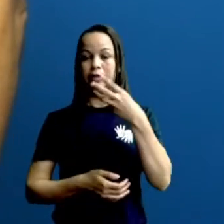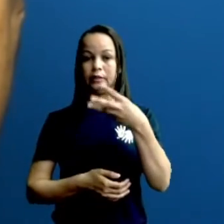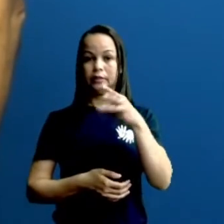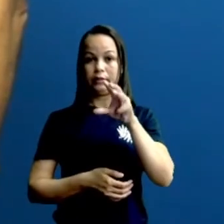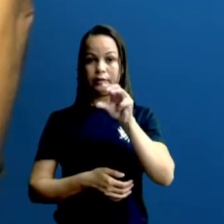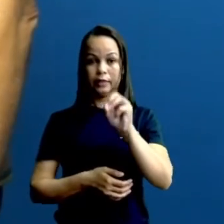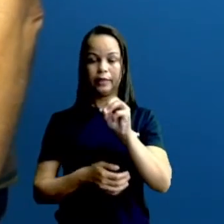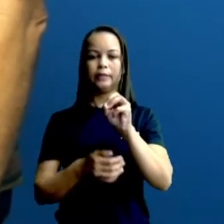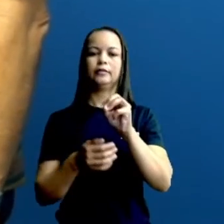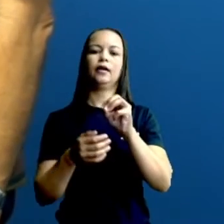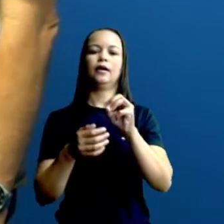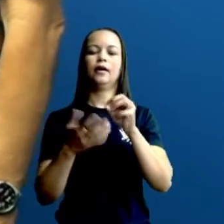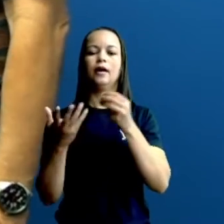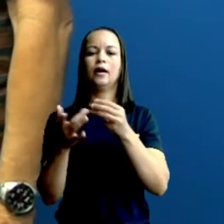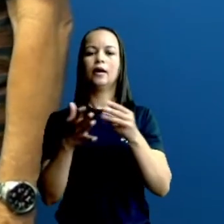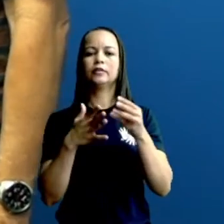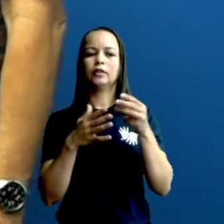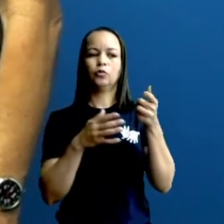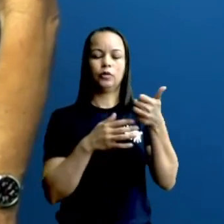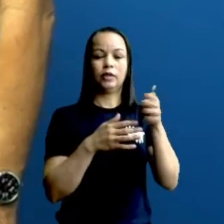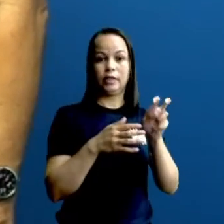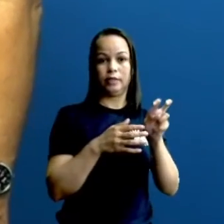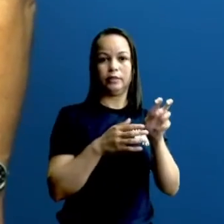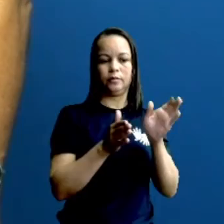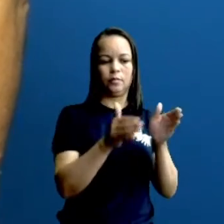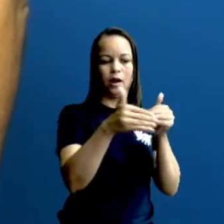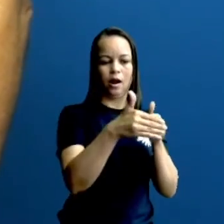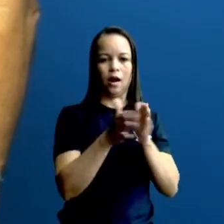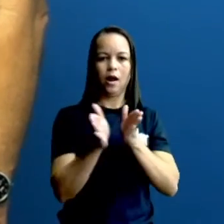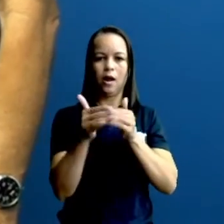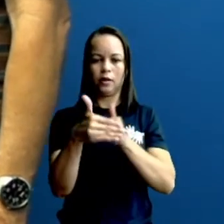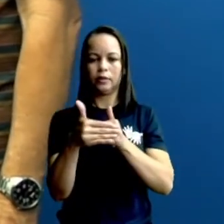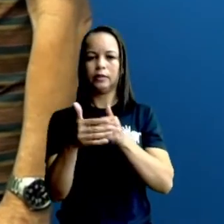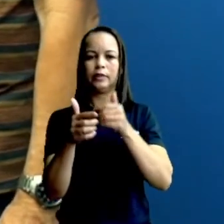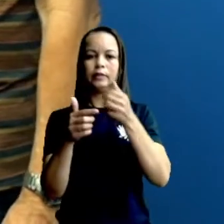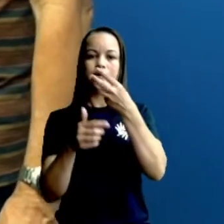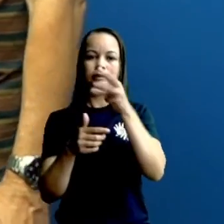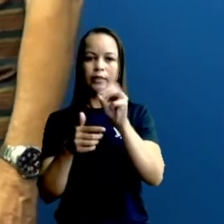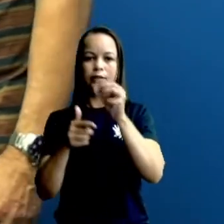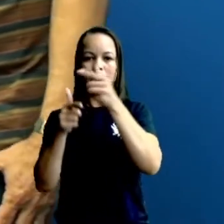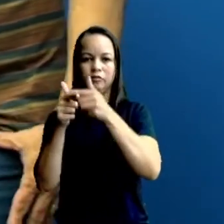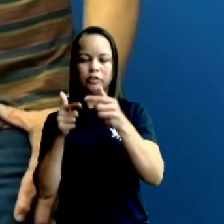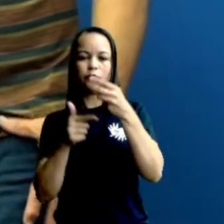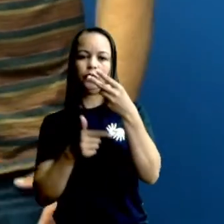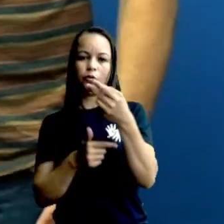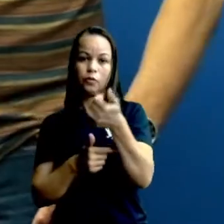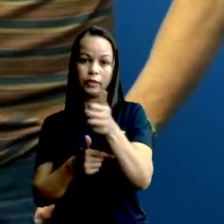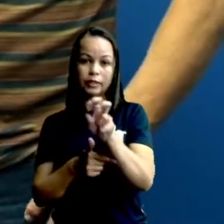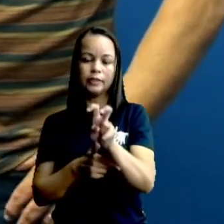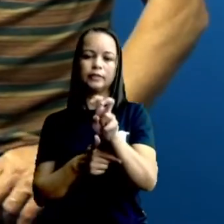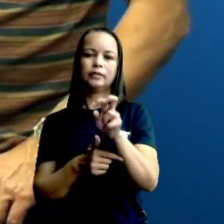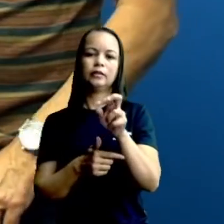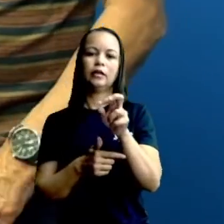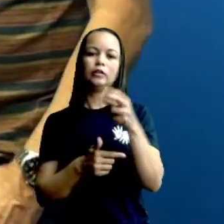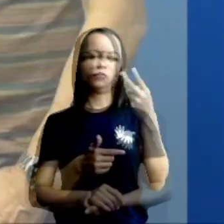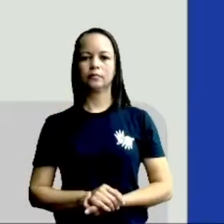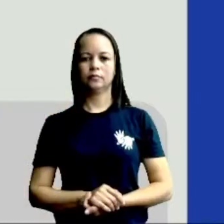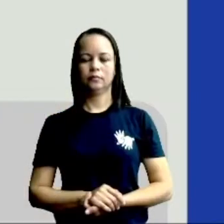30 prendedores, sendo 15 por embalagem, é 30 dividido por 15, eu vou comprar 2 embalagens de